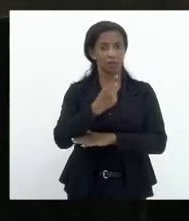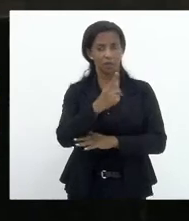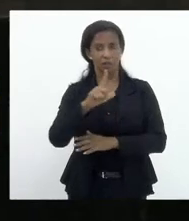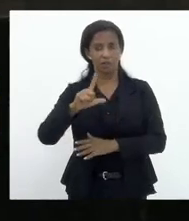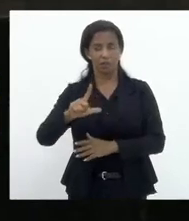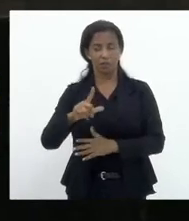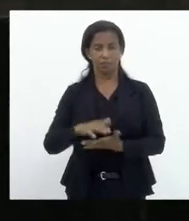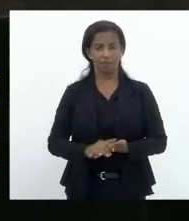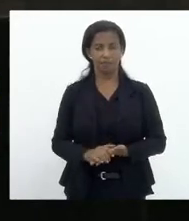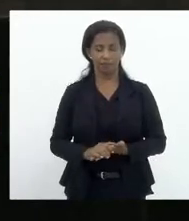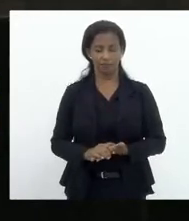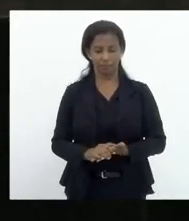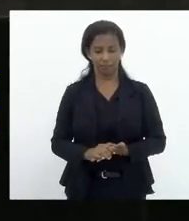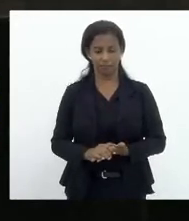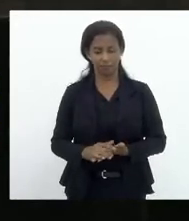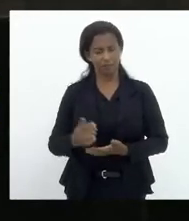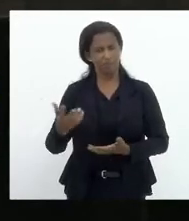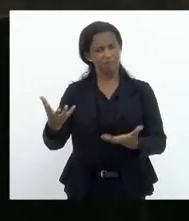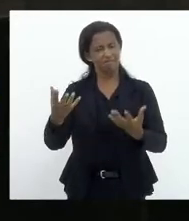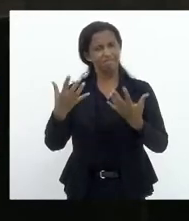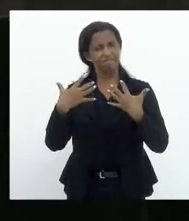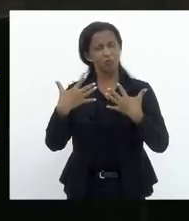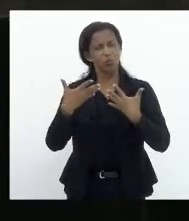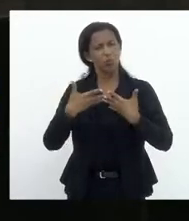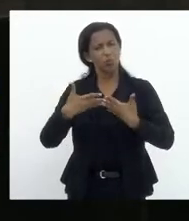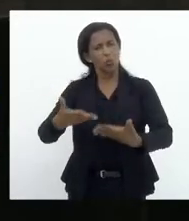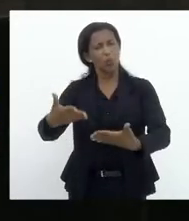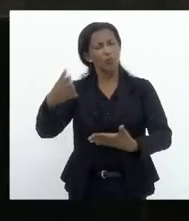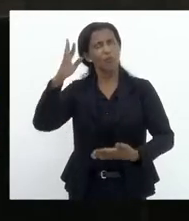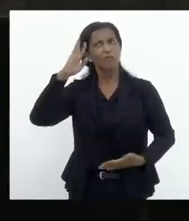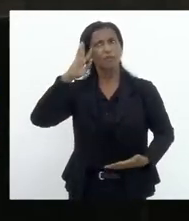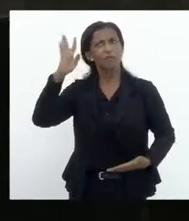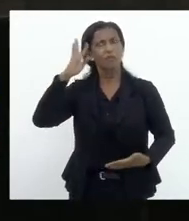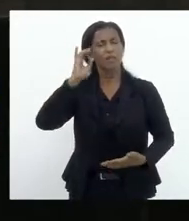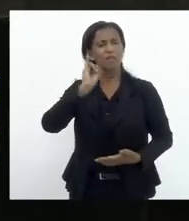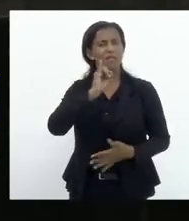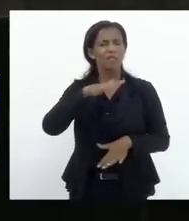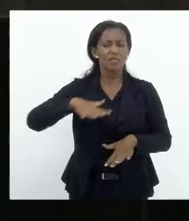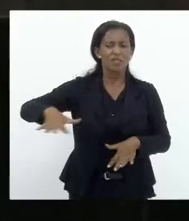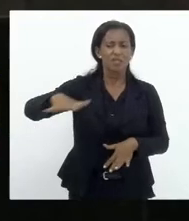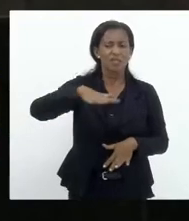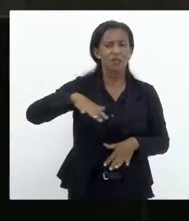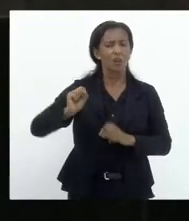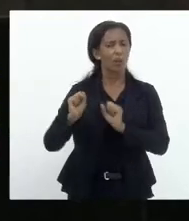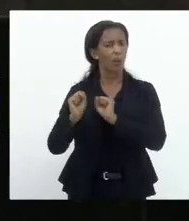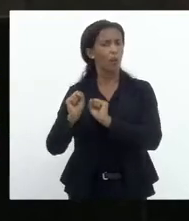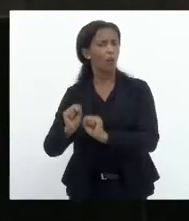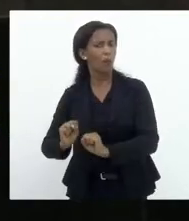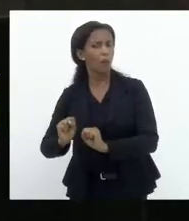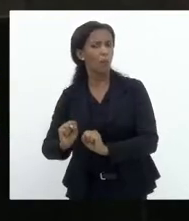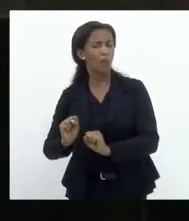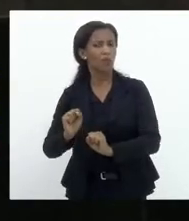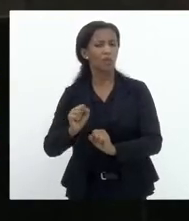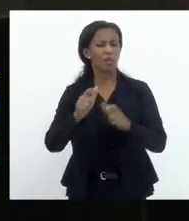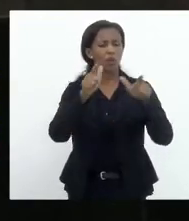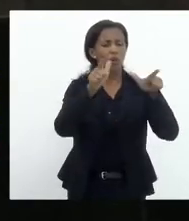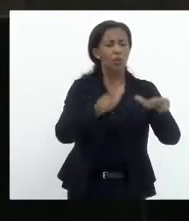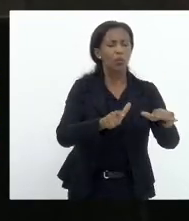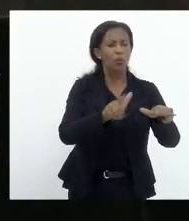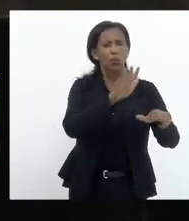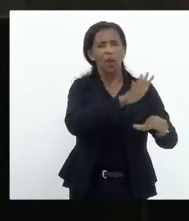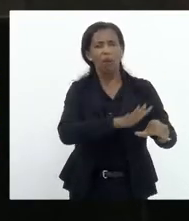pele e nos chama a uma infecção uma infecção se esses espaços de poder se esses espaços de decisão